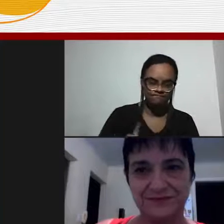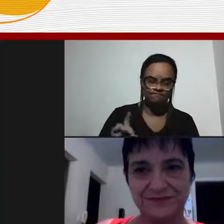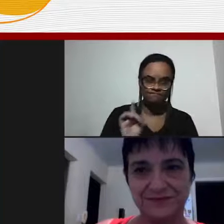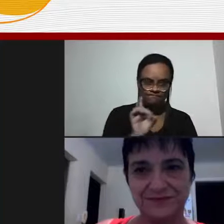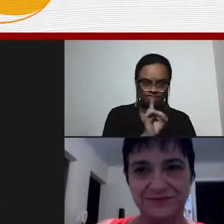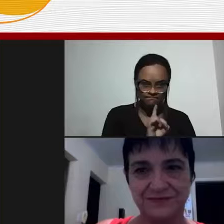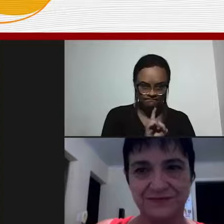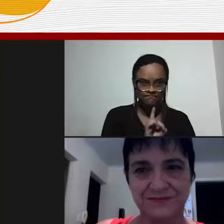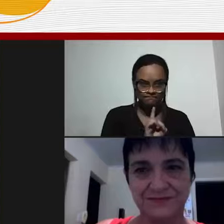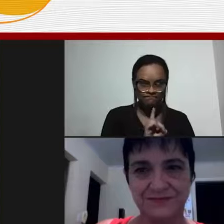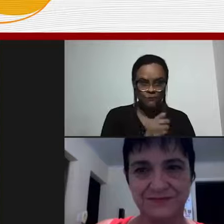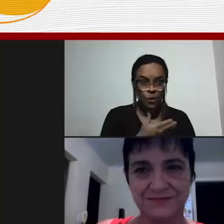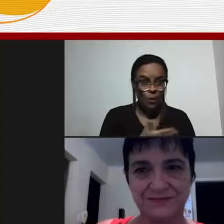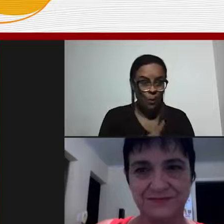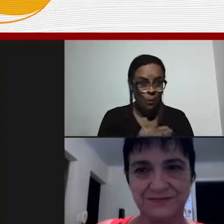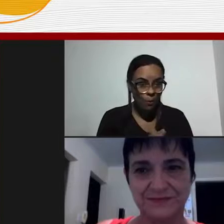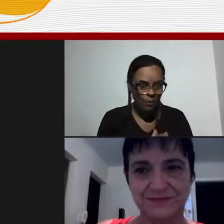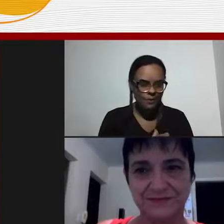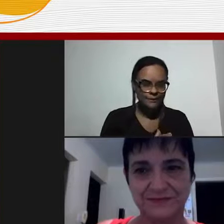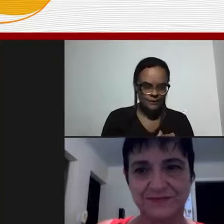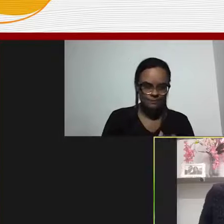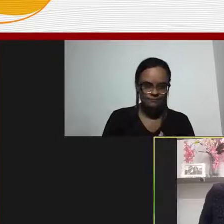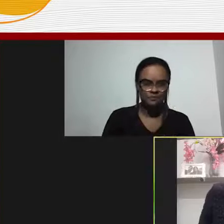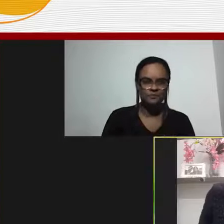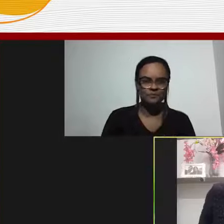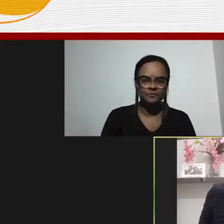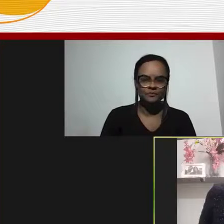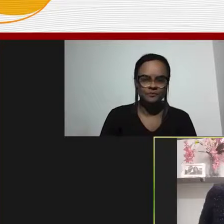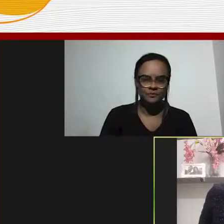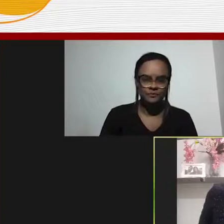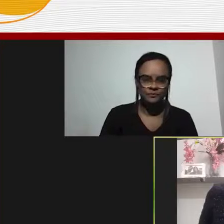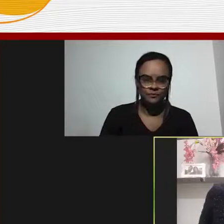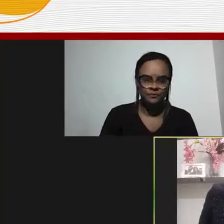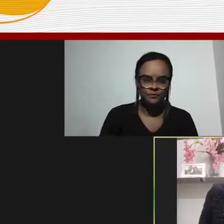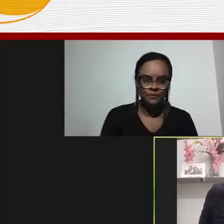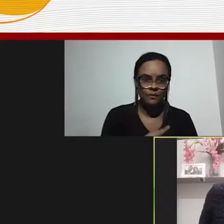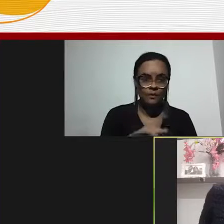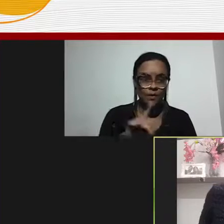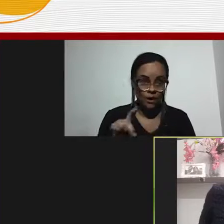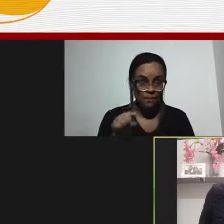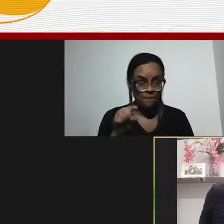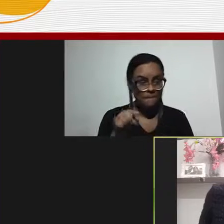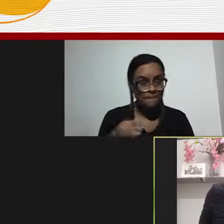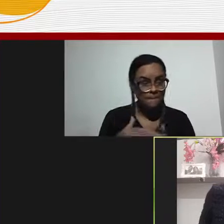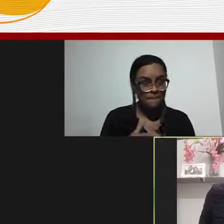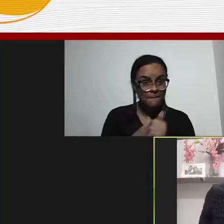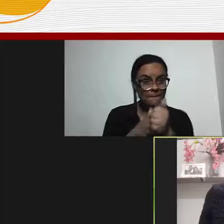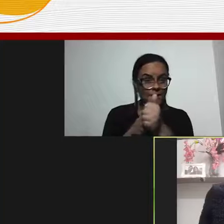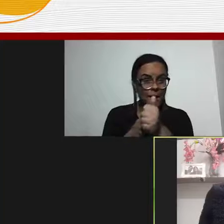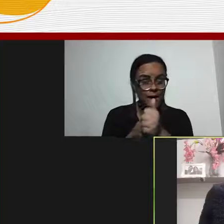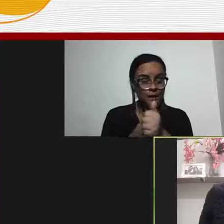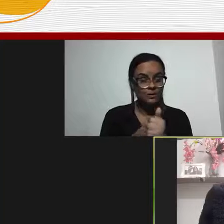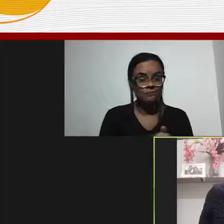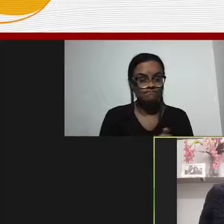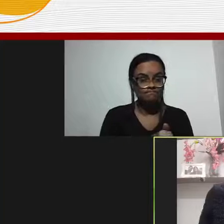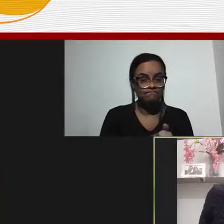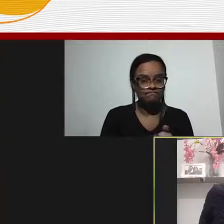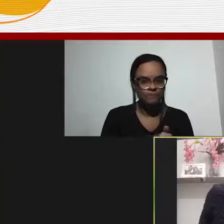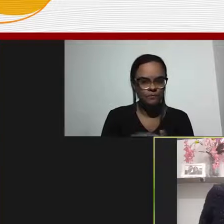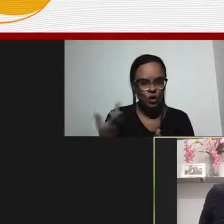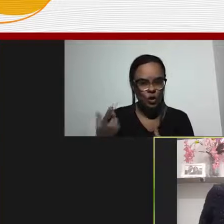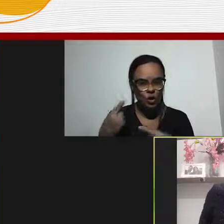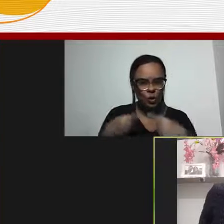uma vocação, cada um tem um chamado. O Pedro está seguindo um outro chamado, que é um